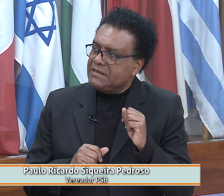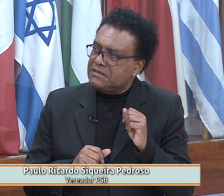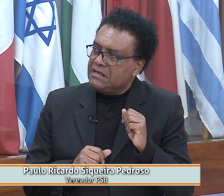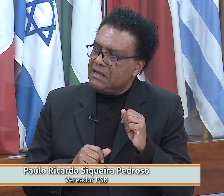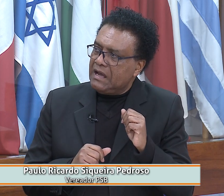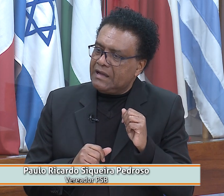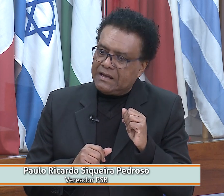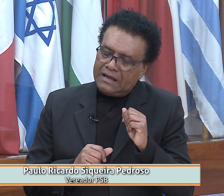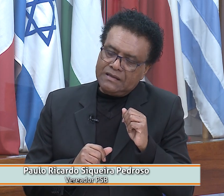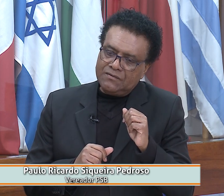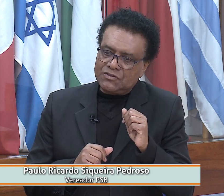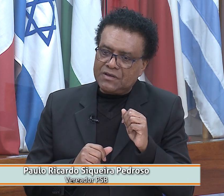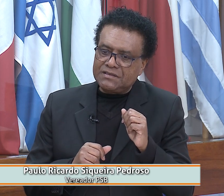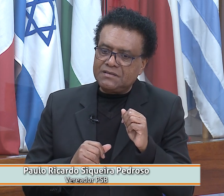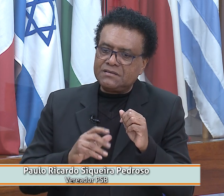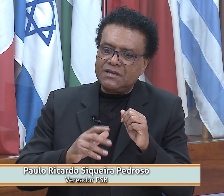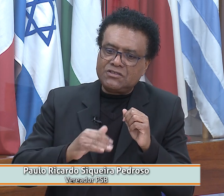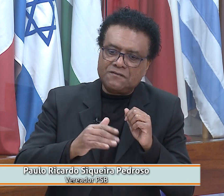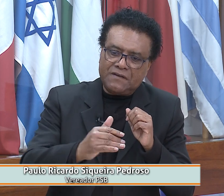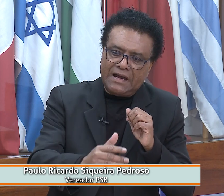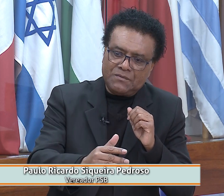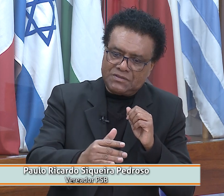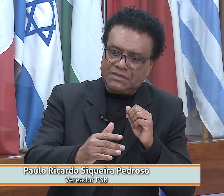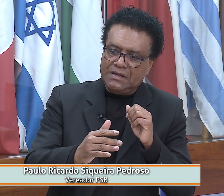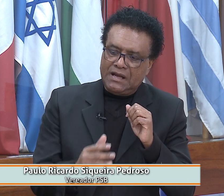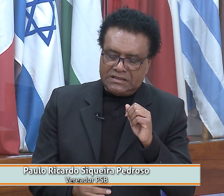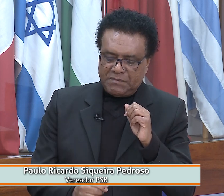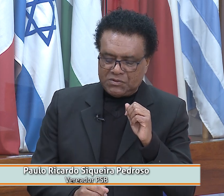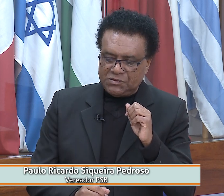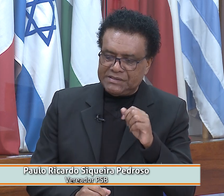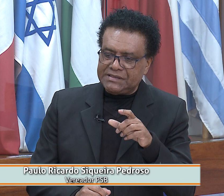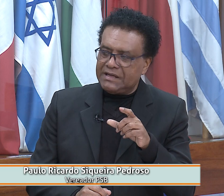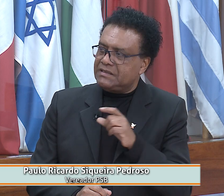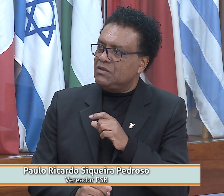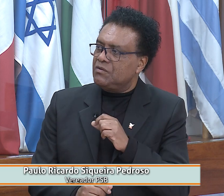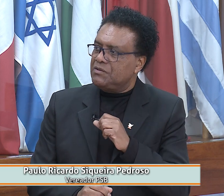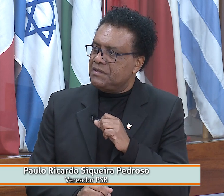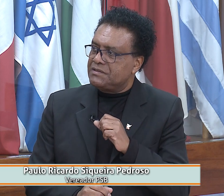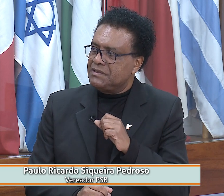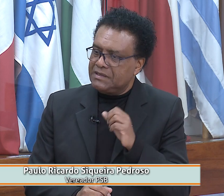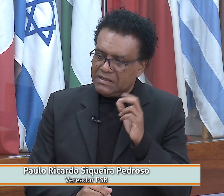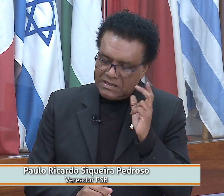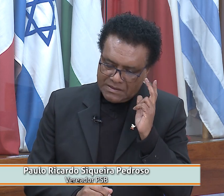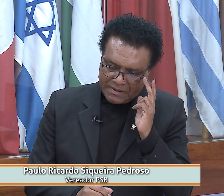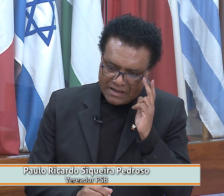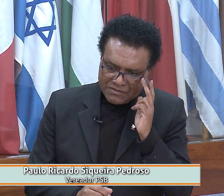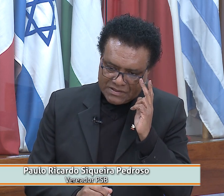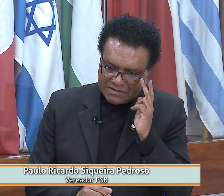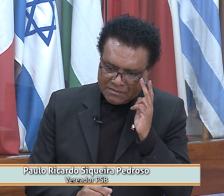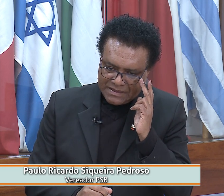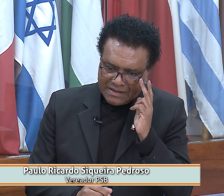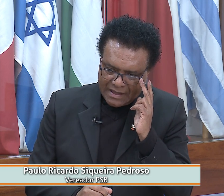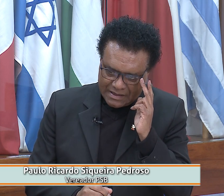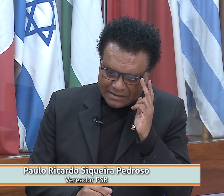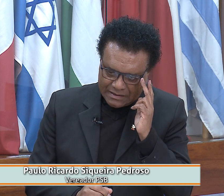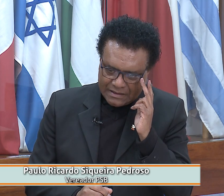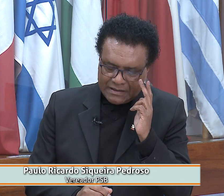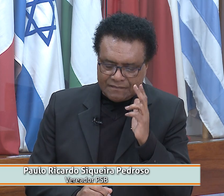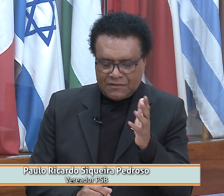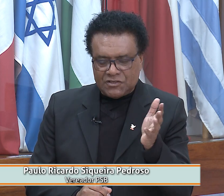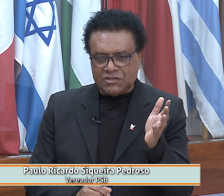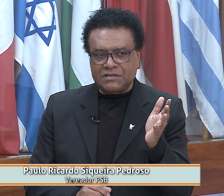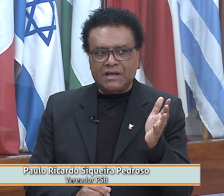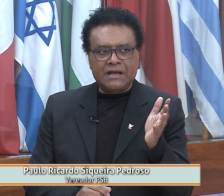campanhas a nível de nós incentivarmos as pessoas para você ter uma ideia